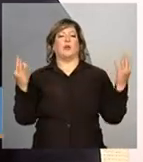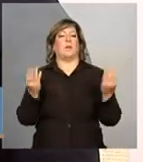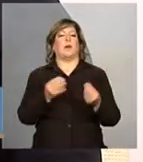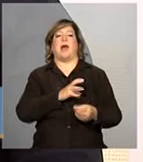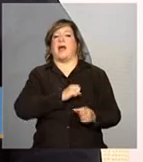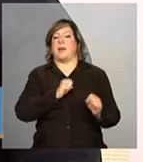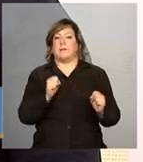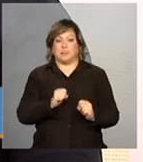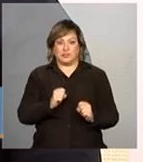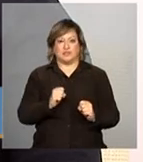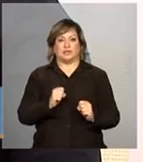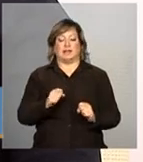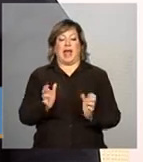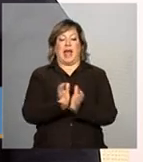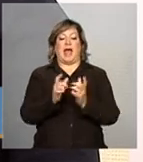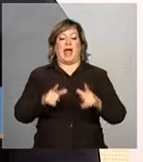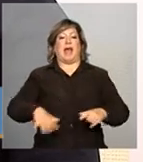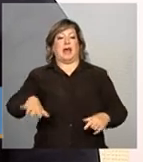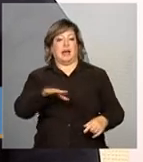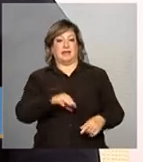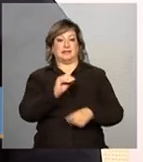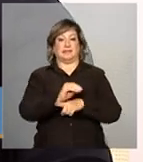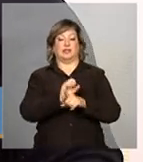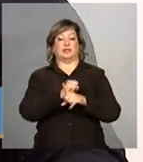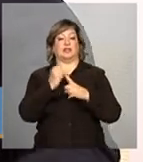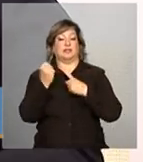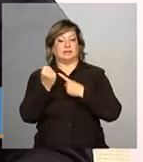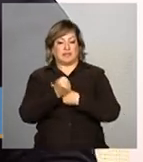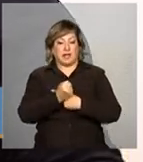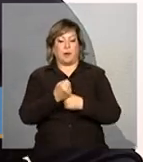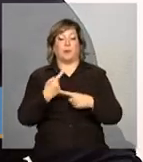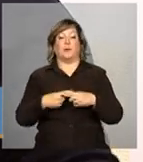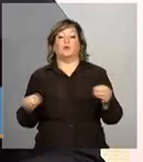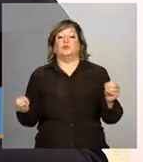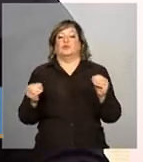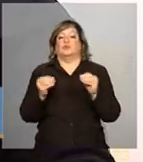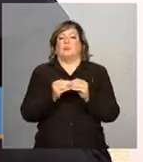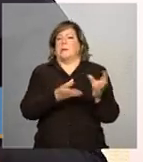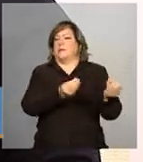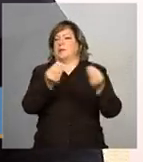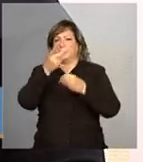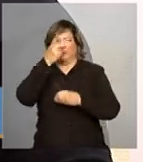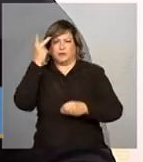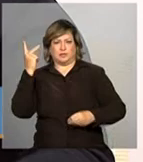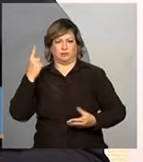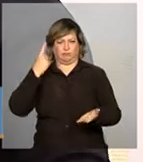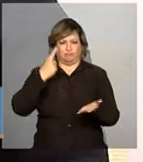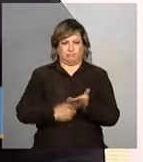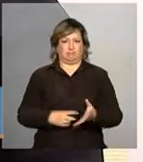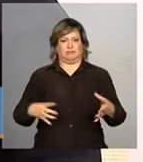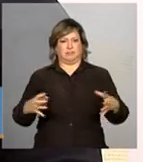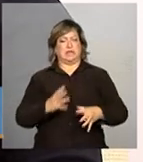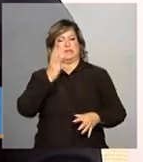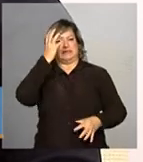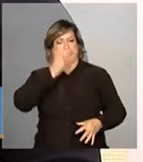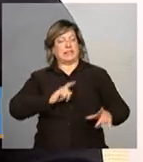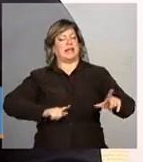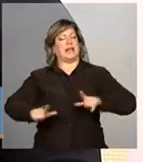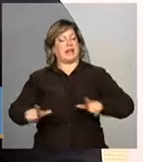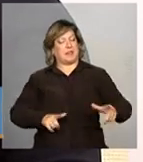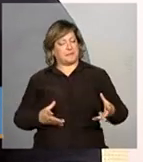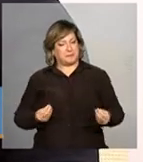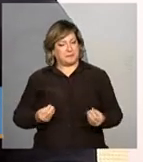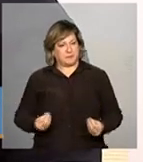muito apaixonados né a área da Assistência Social é uma área que junta muita gente que é muito comprometida muito séria